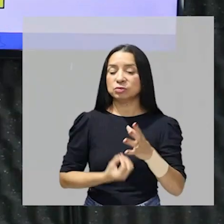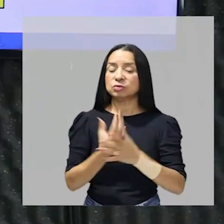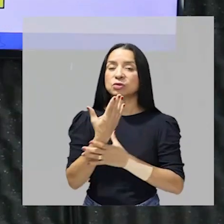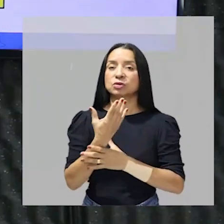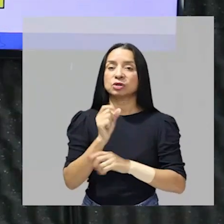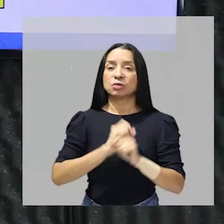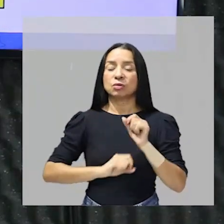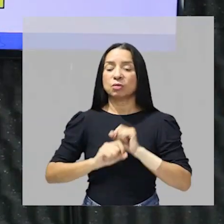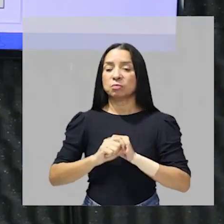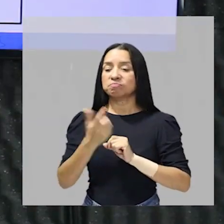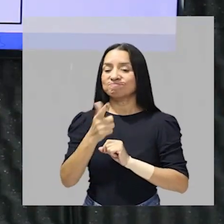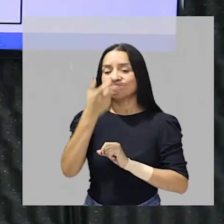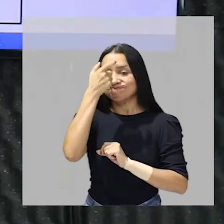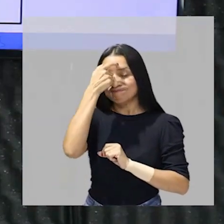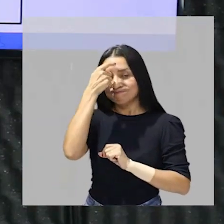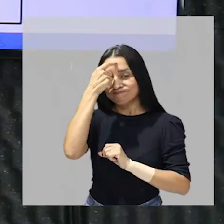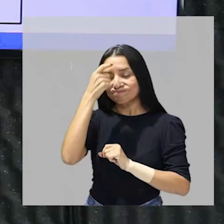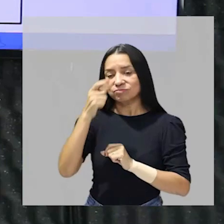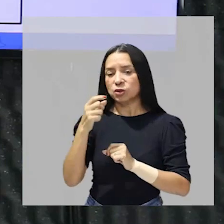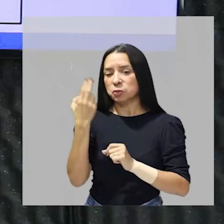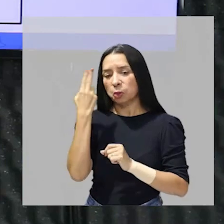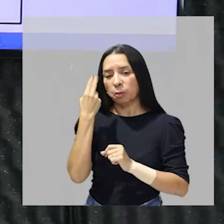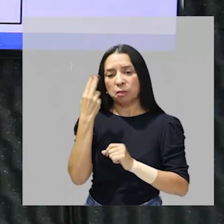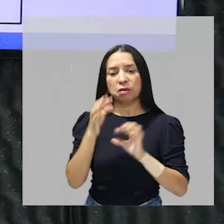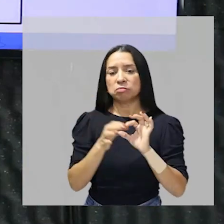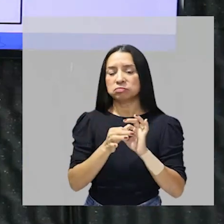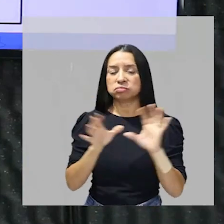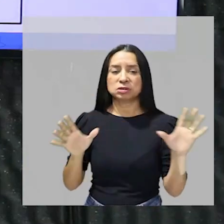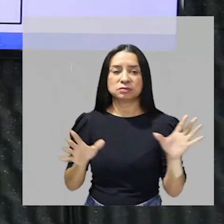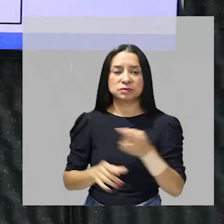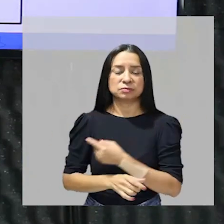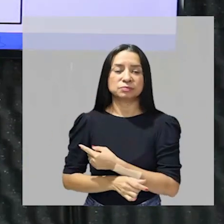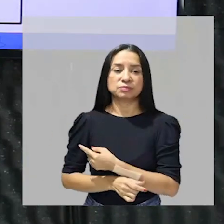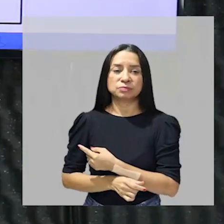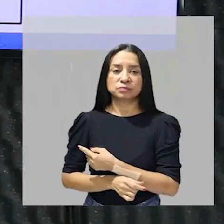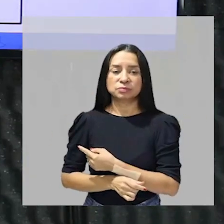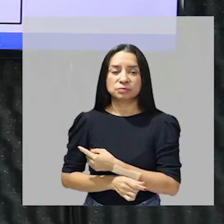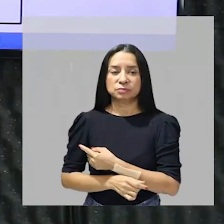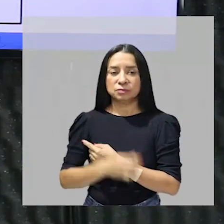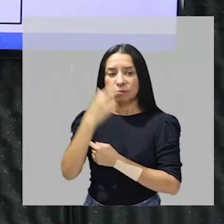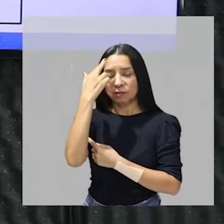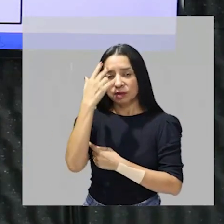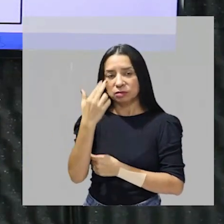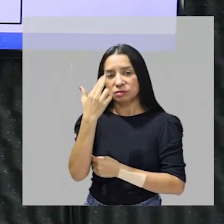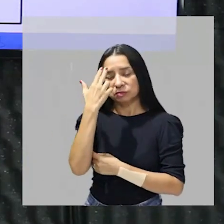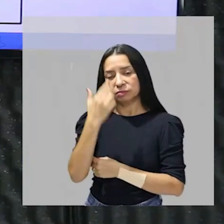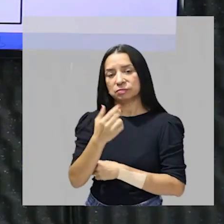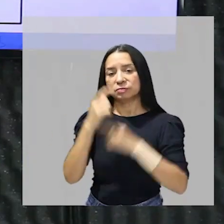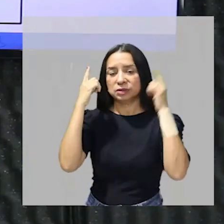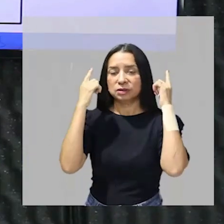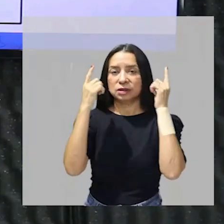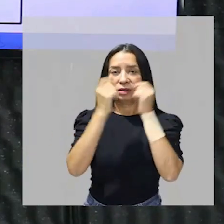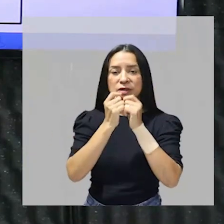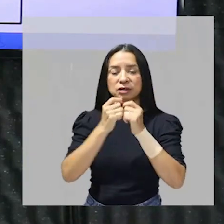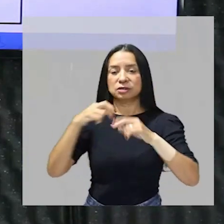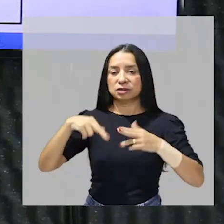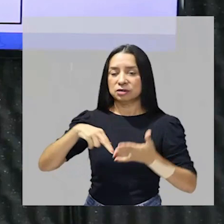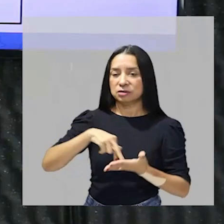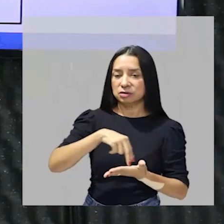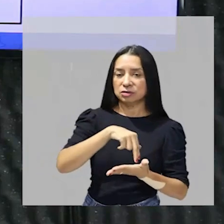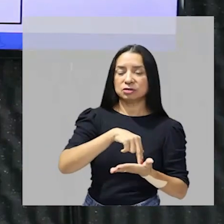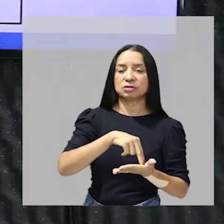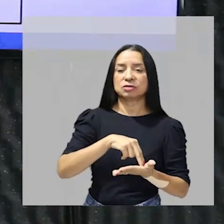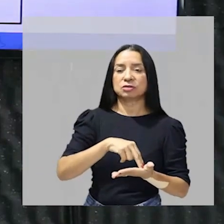forma inconsciente. A história foi na Grécia que a ginástica ganhou grande destaque, se tornando um